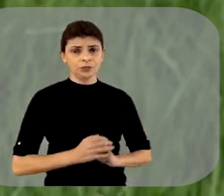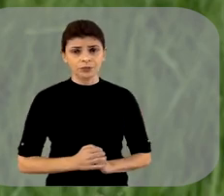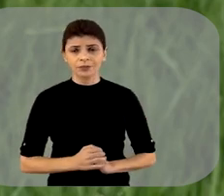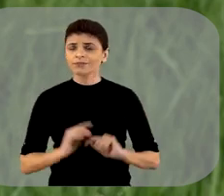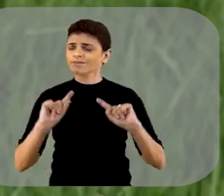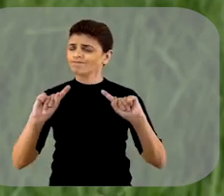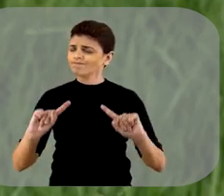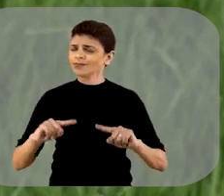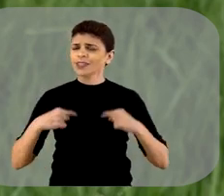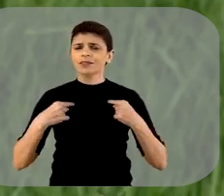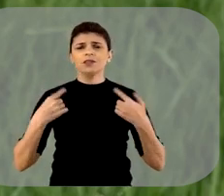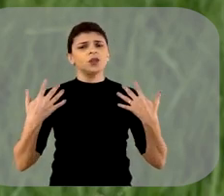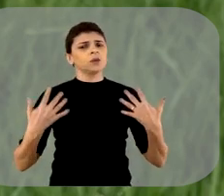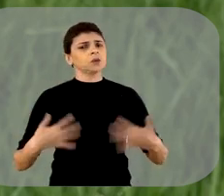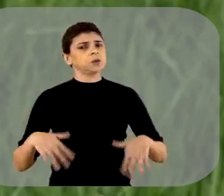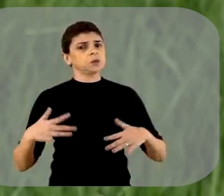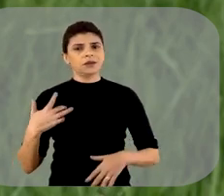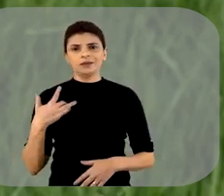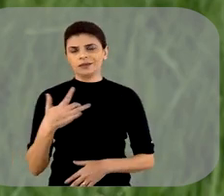da saúde indígena, né?